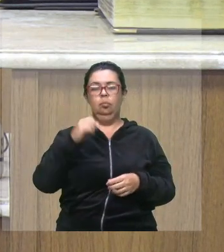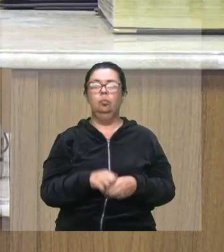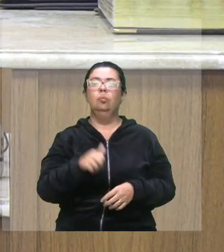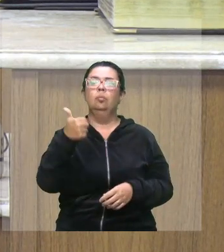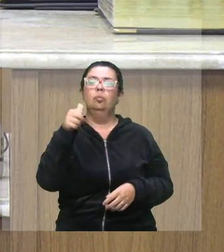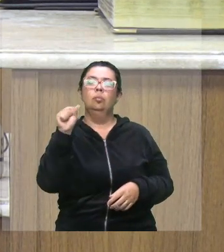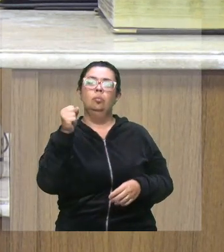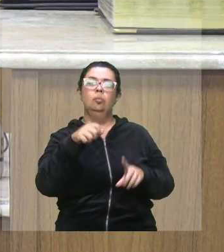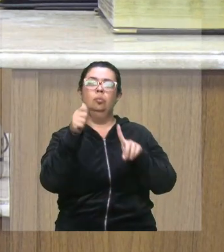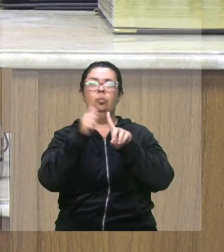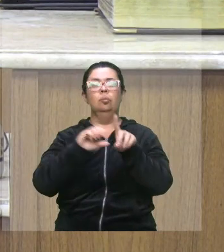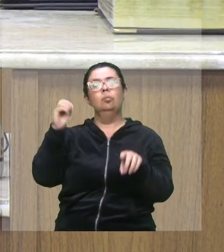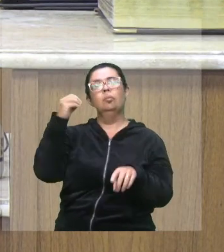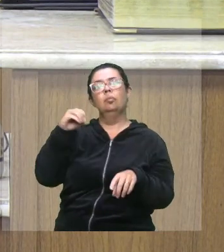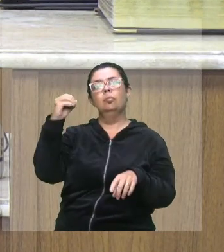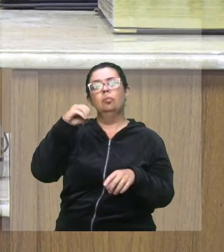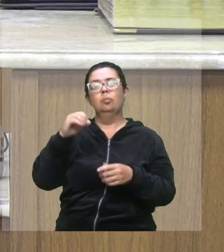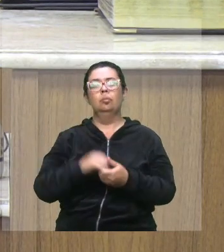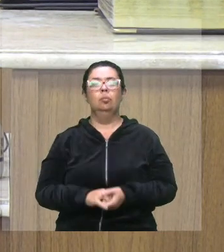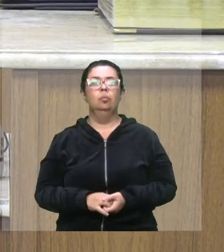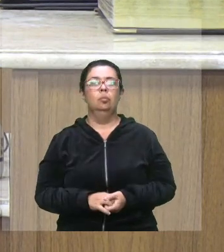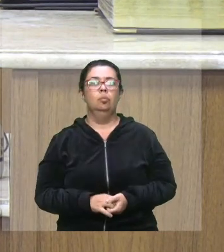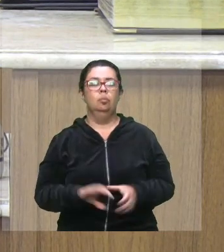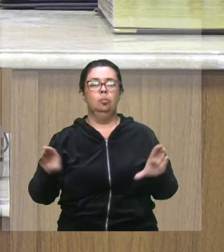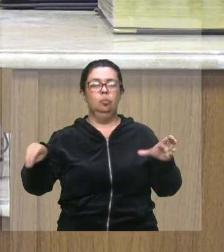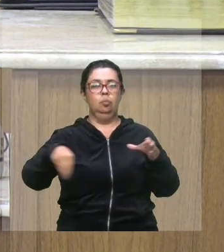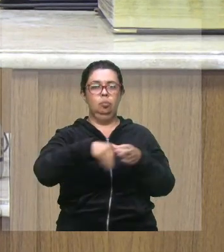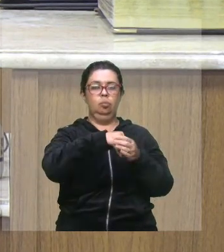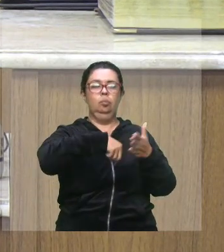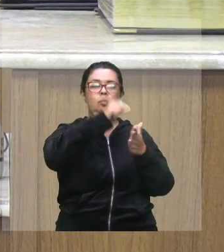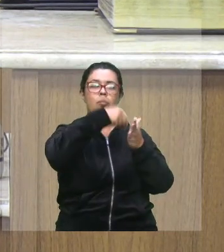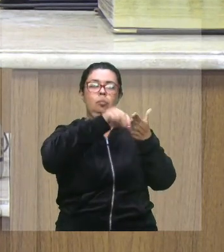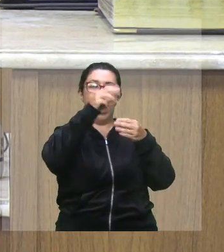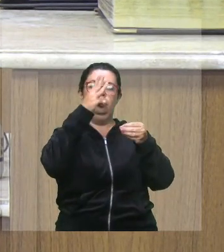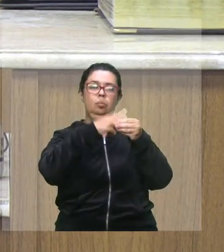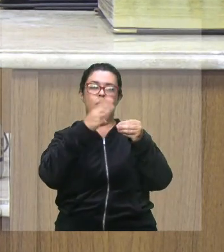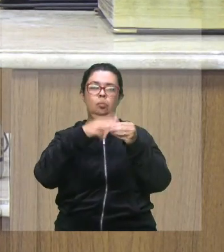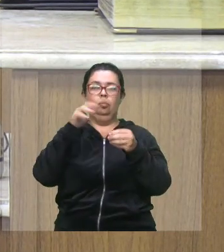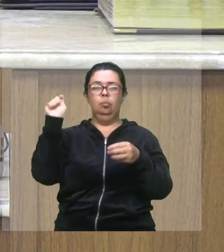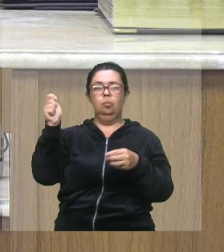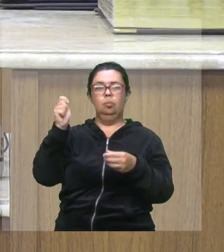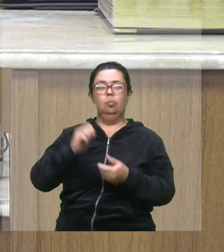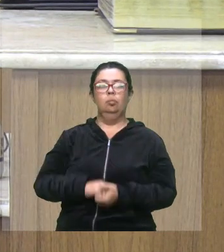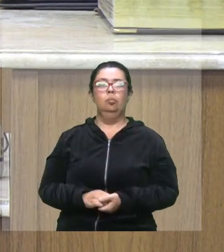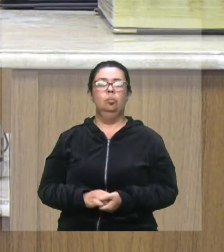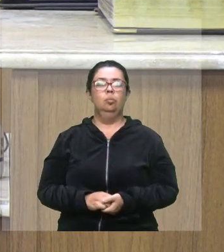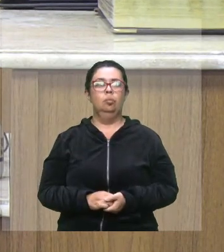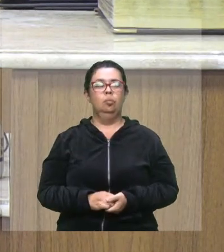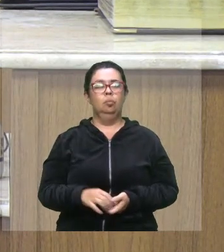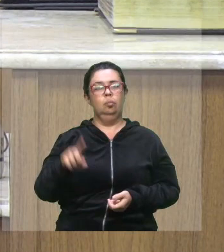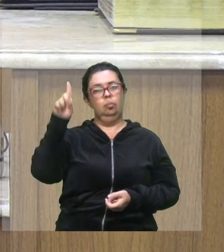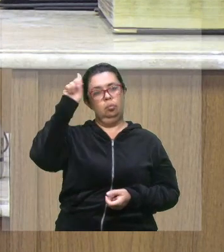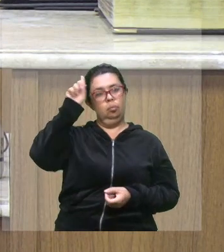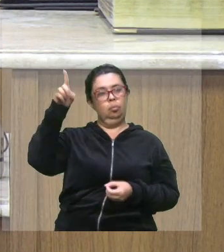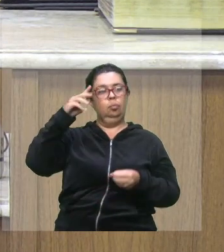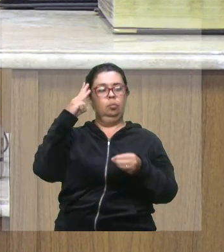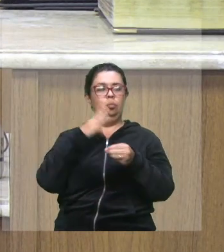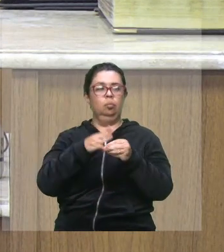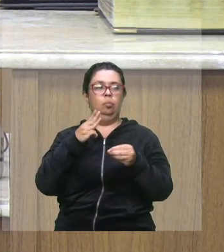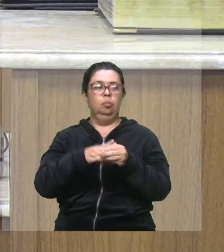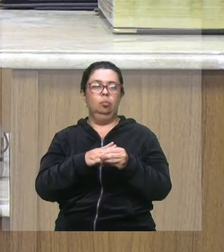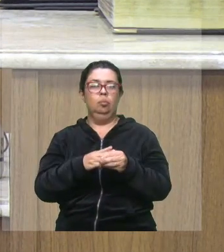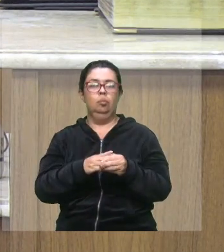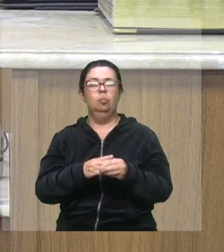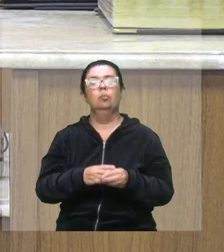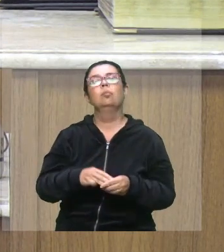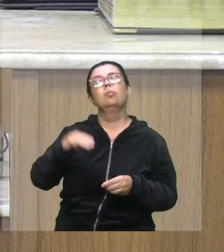de outubro de 2006, que institui e inclui no calendário oficial do município de Assis o Dia Municipal do Monitor de Creche